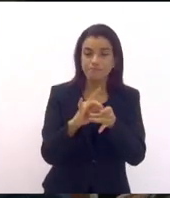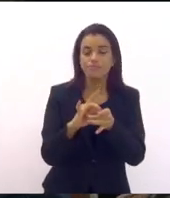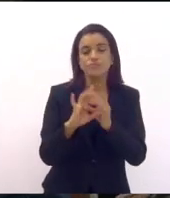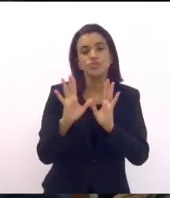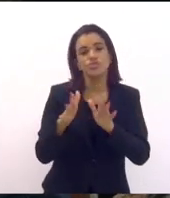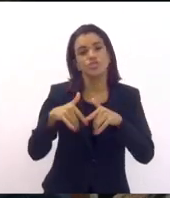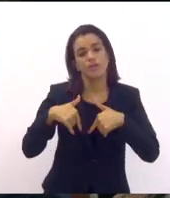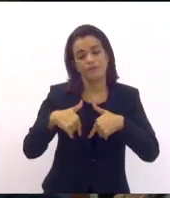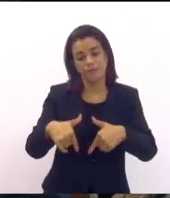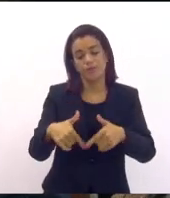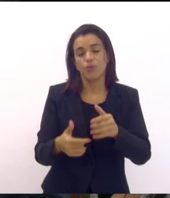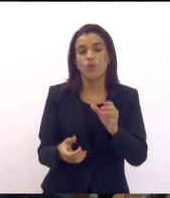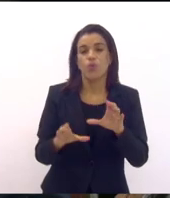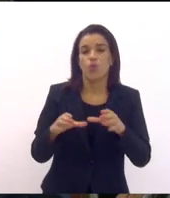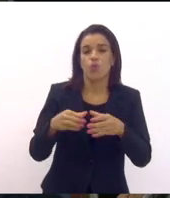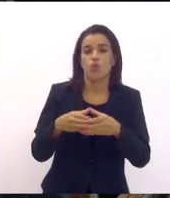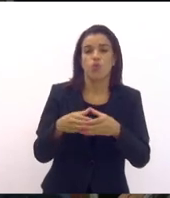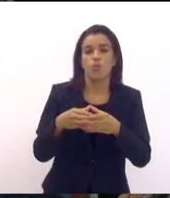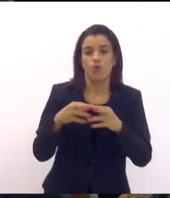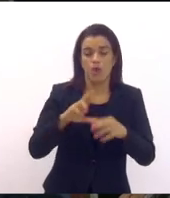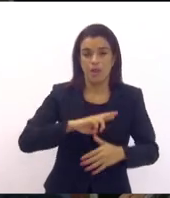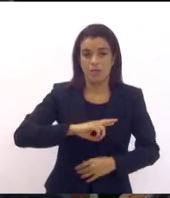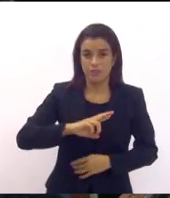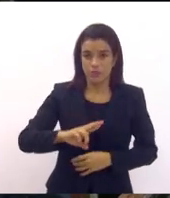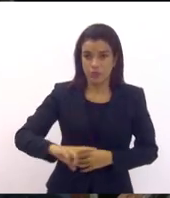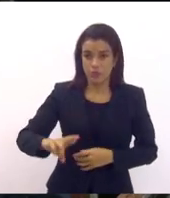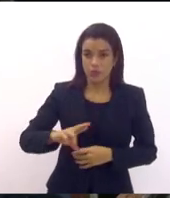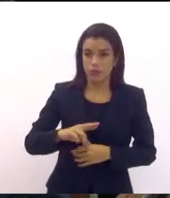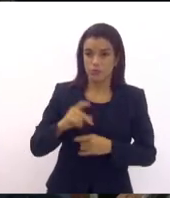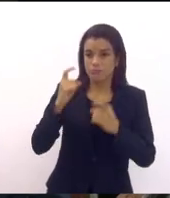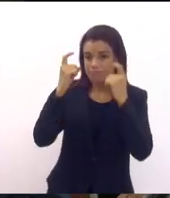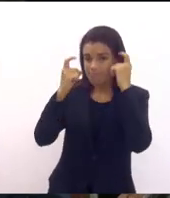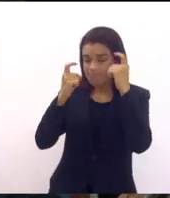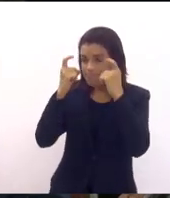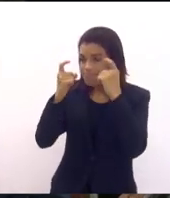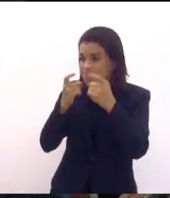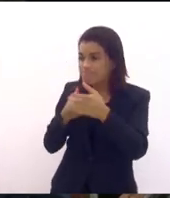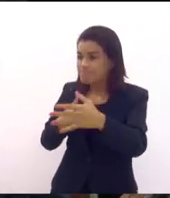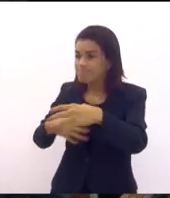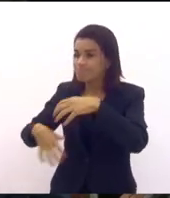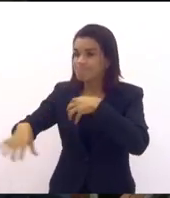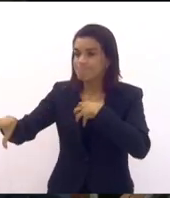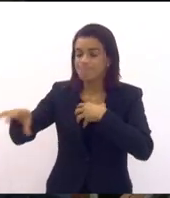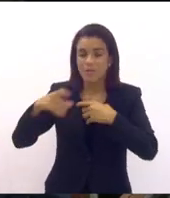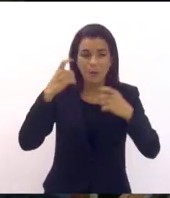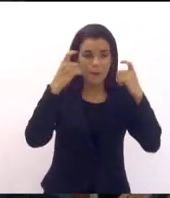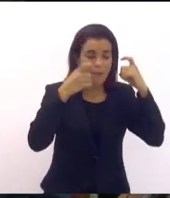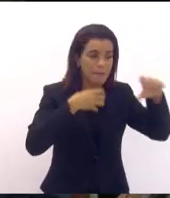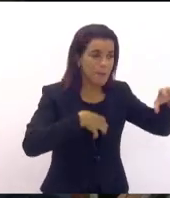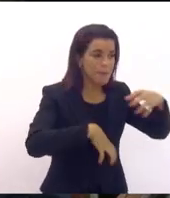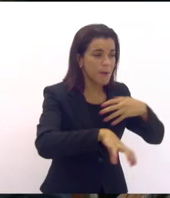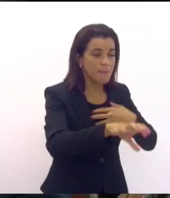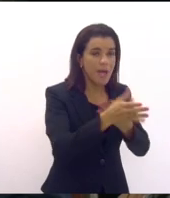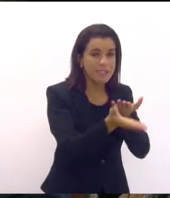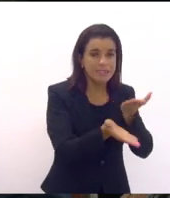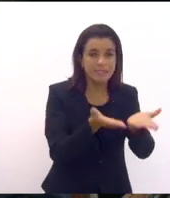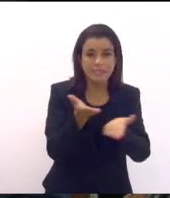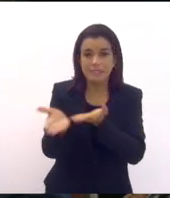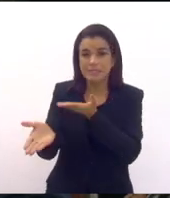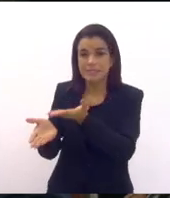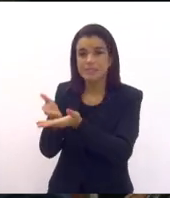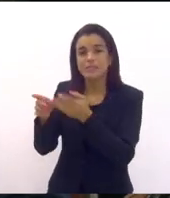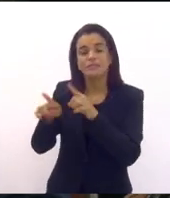religioso as pessoas que lutam que preocupam uns com os outros na promoção na formação na assistência e na